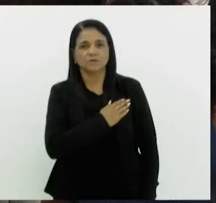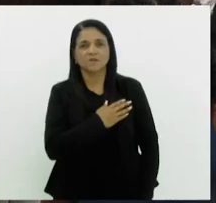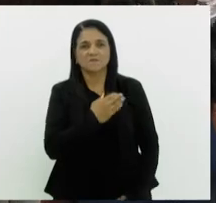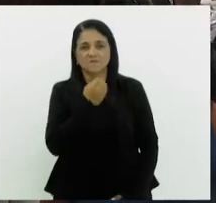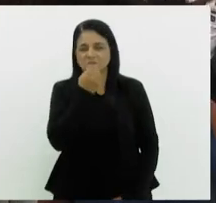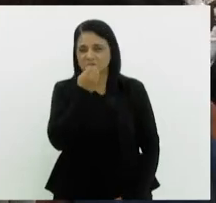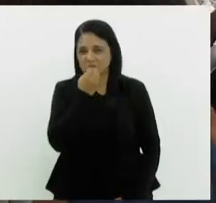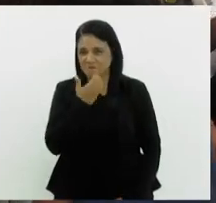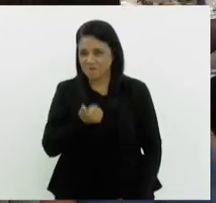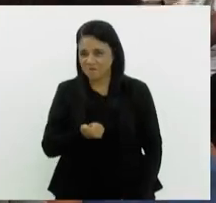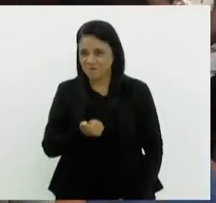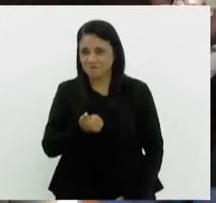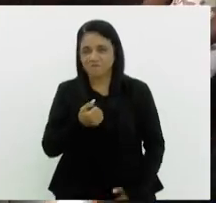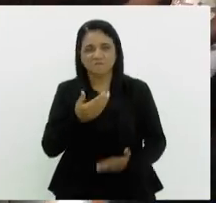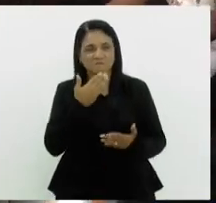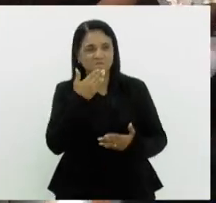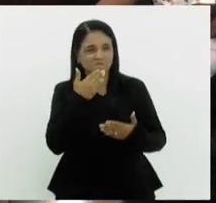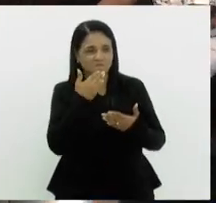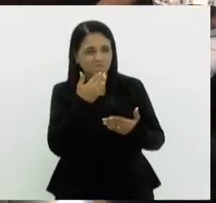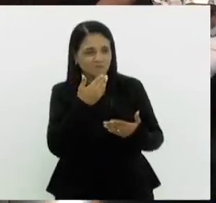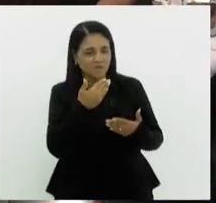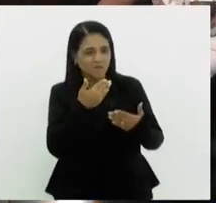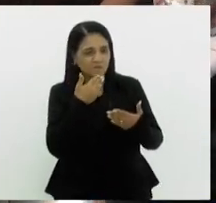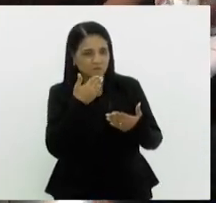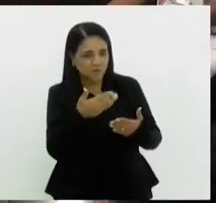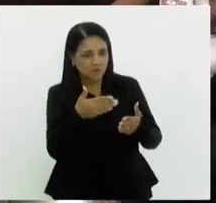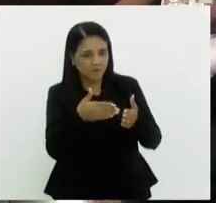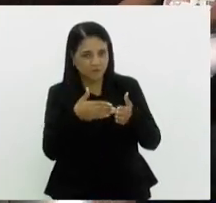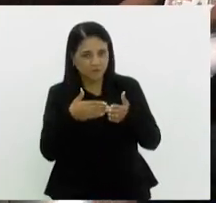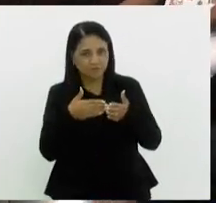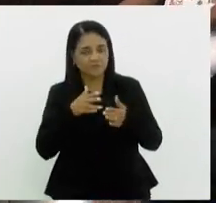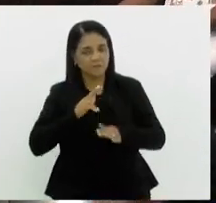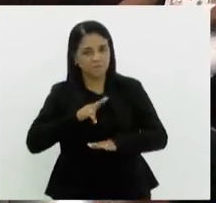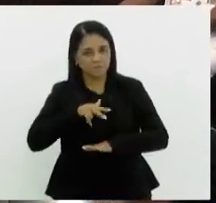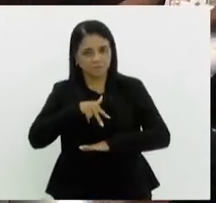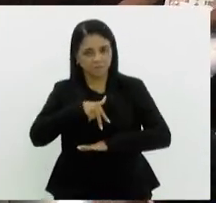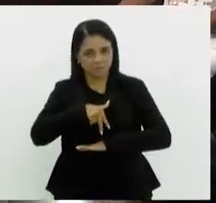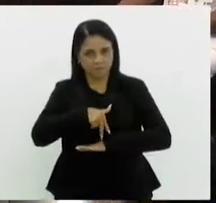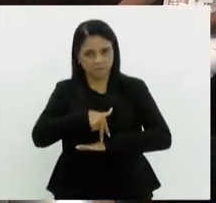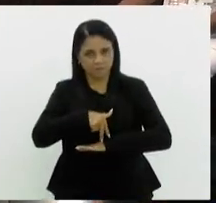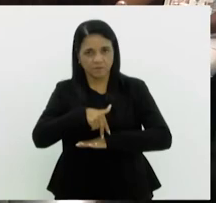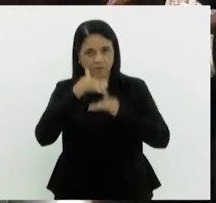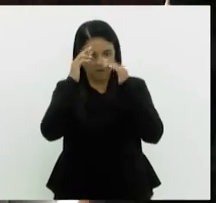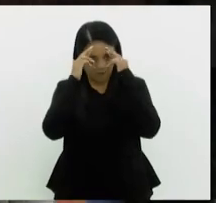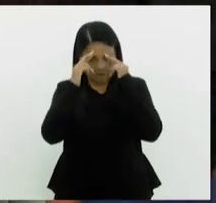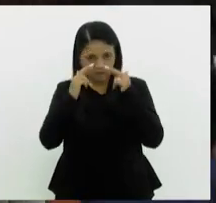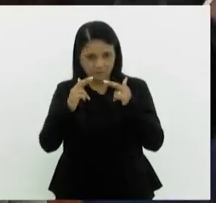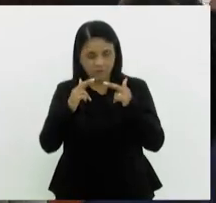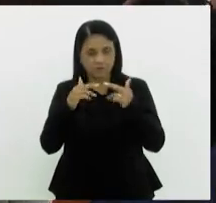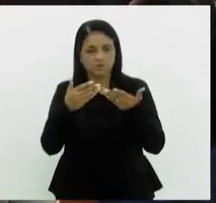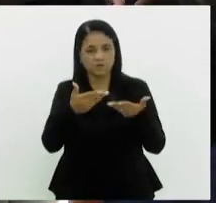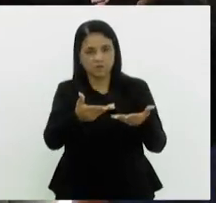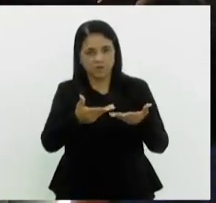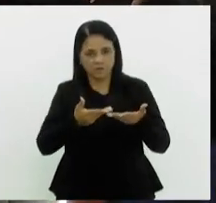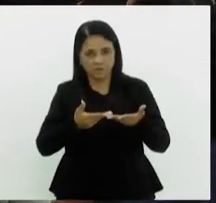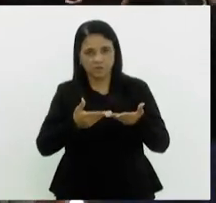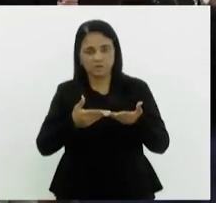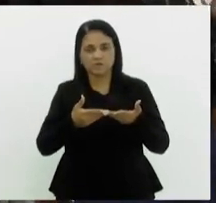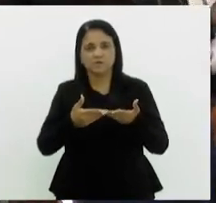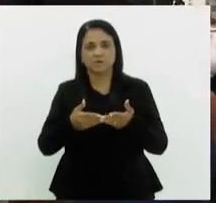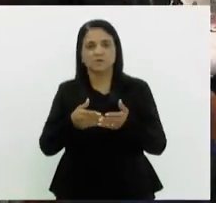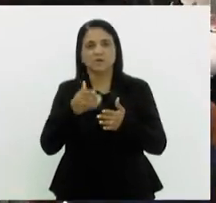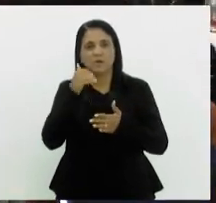gente, eu peço a todos e a todas que permaneçam em posição de respeito e convido os Ogãs, Daniel e